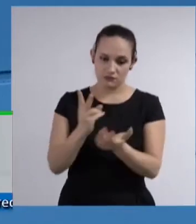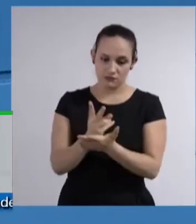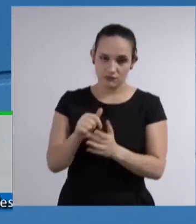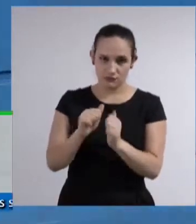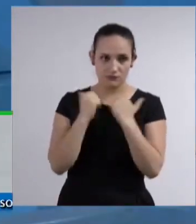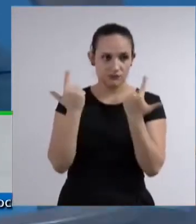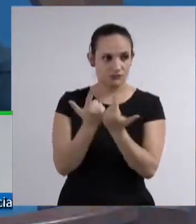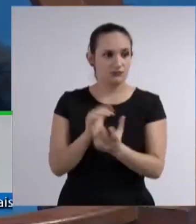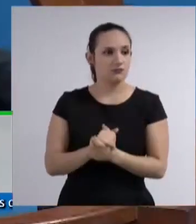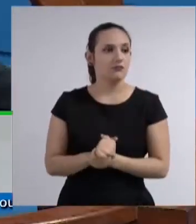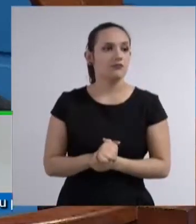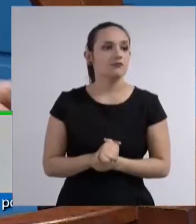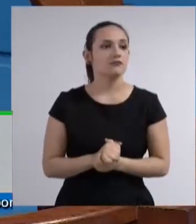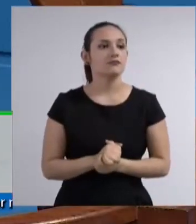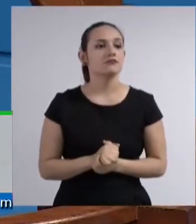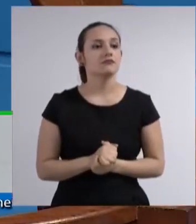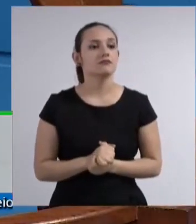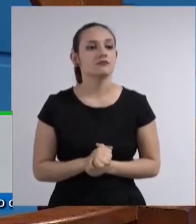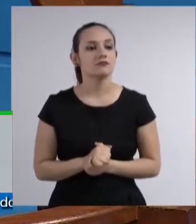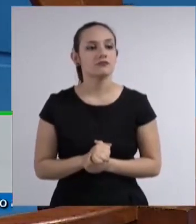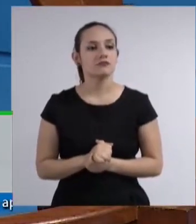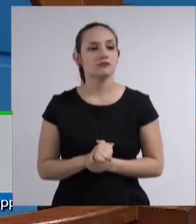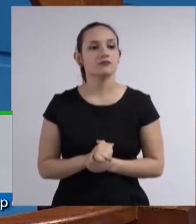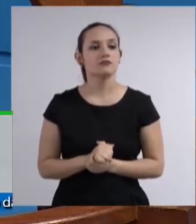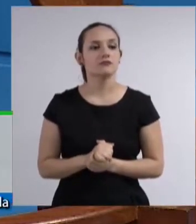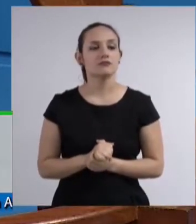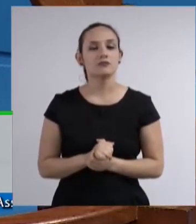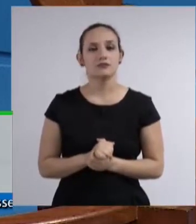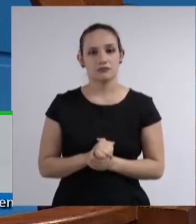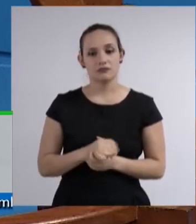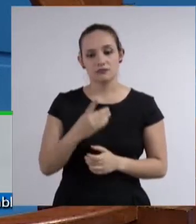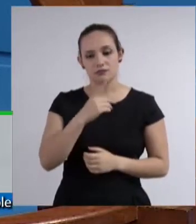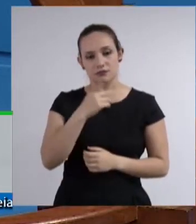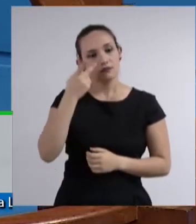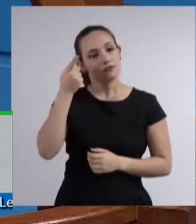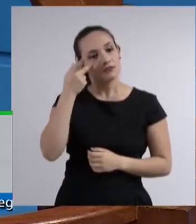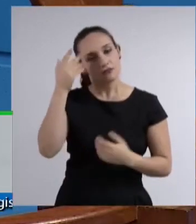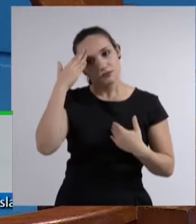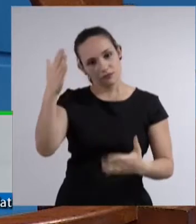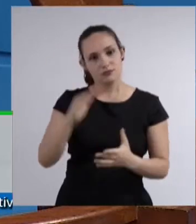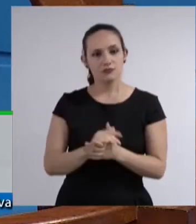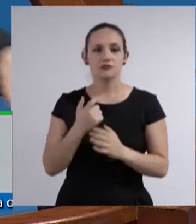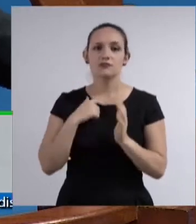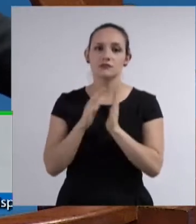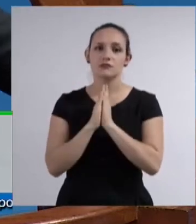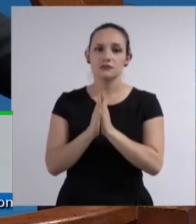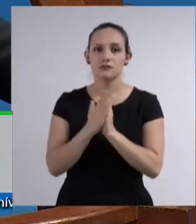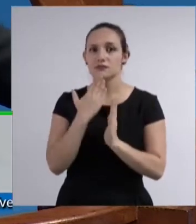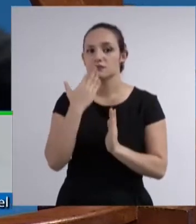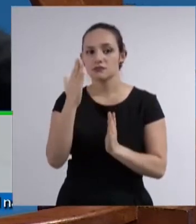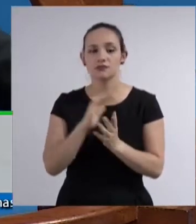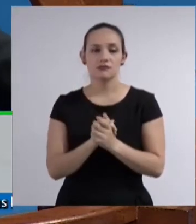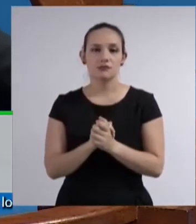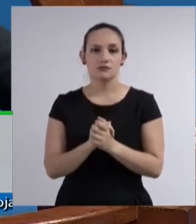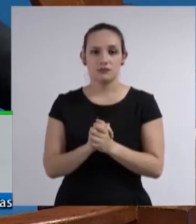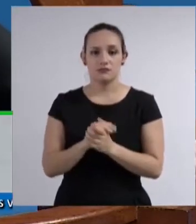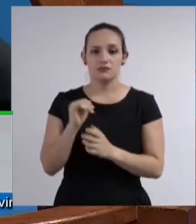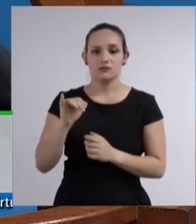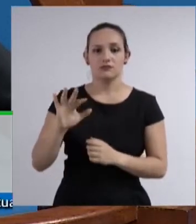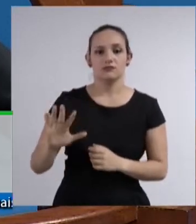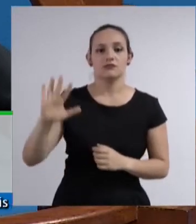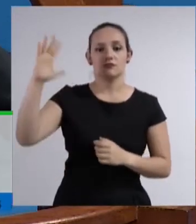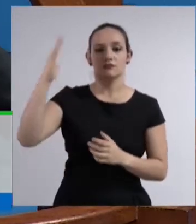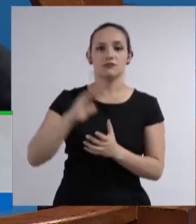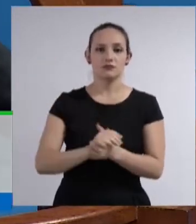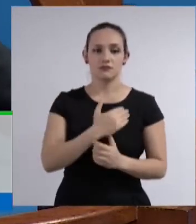casa. Muito obrigado pela parte, deputado professor Rinaldo. E fica aqui, então, o nosso apelo para que, em situações como essa,